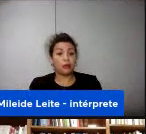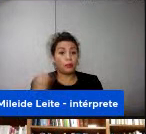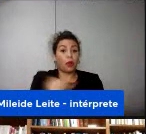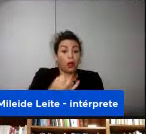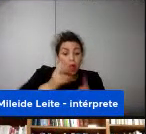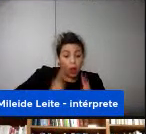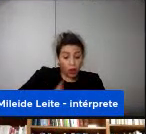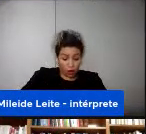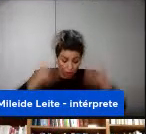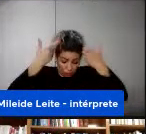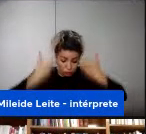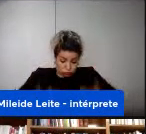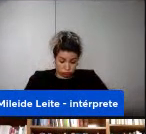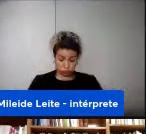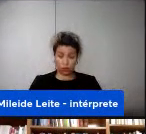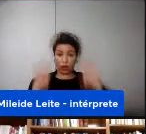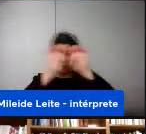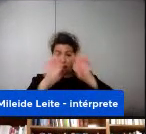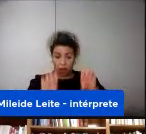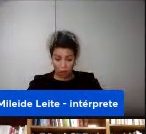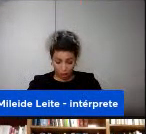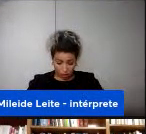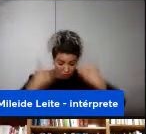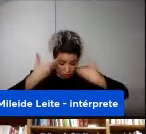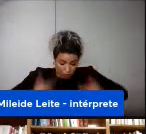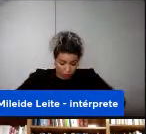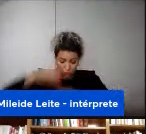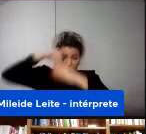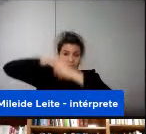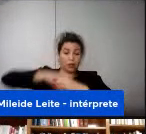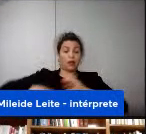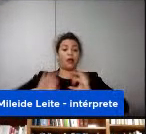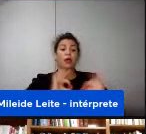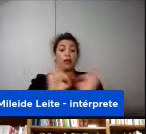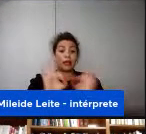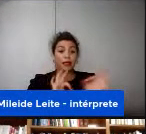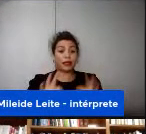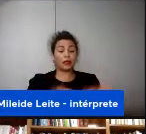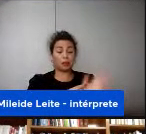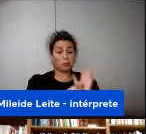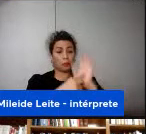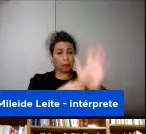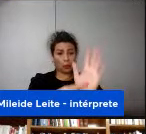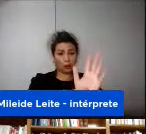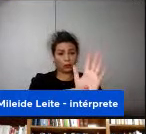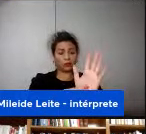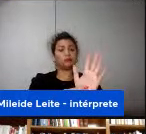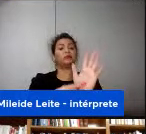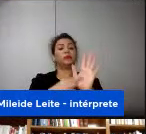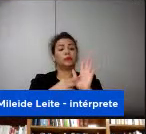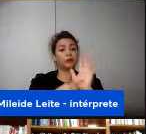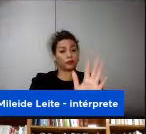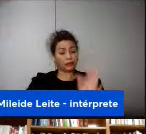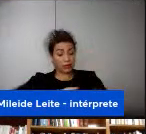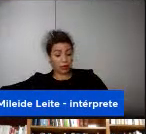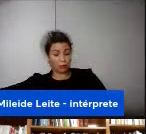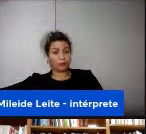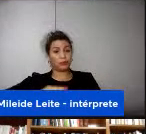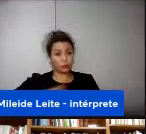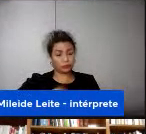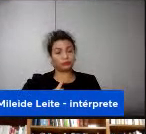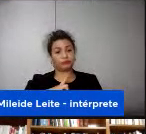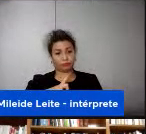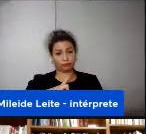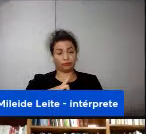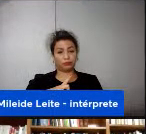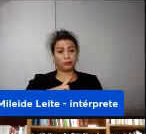a nossa autoestrutura, a nossa auto-organização, elas são evidências esparsas e ambíguas.